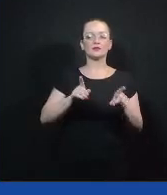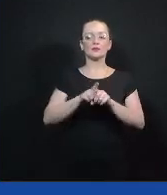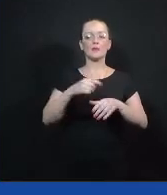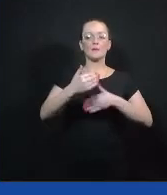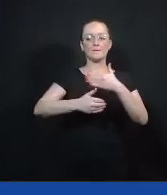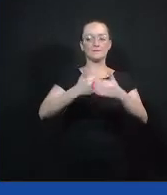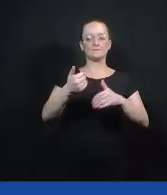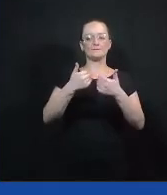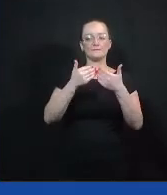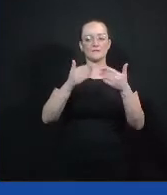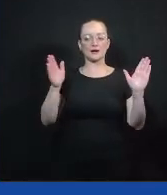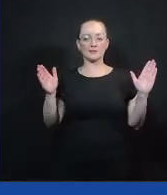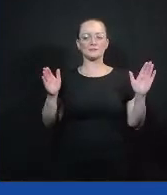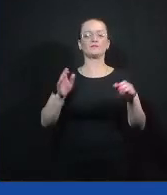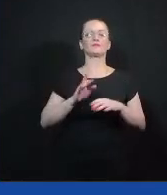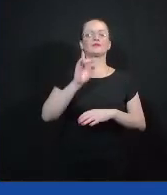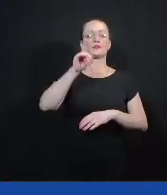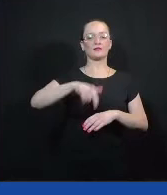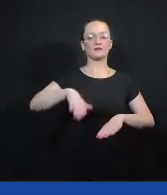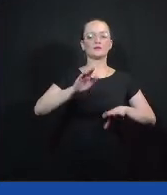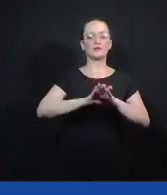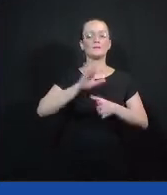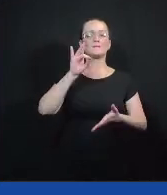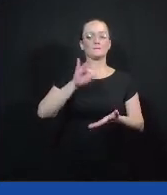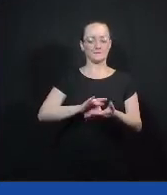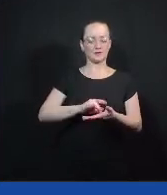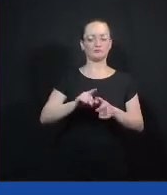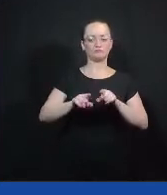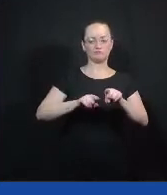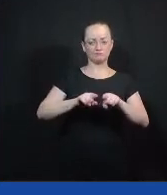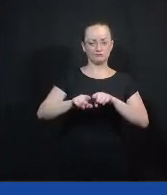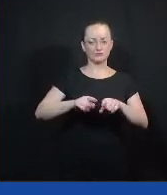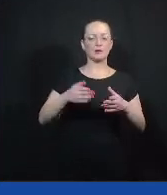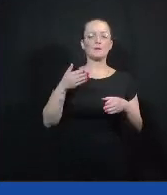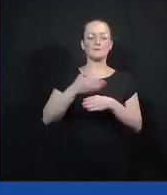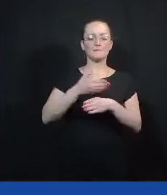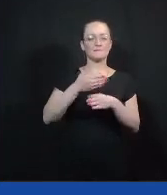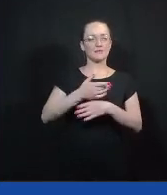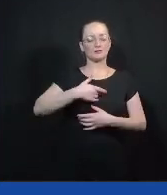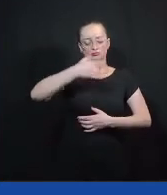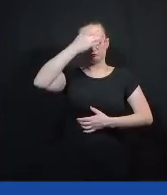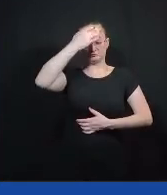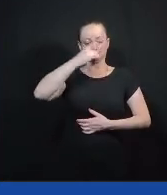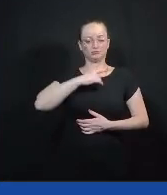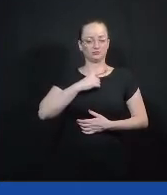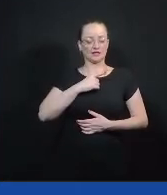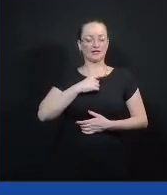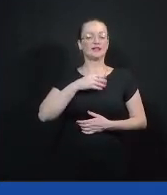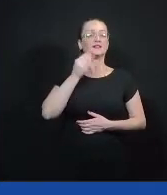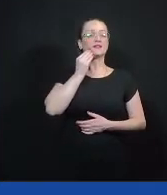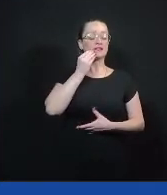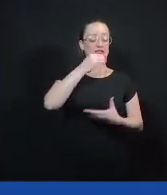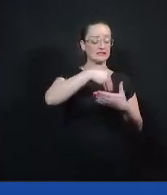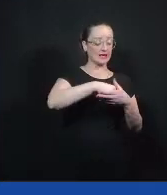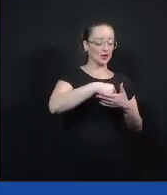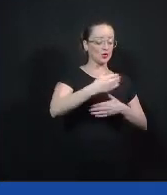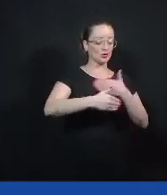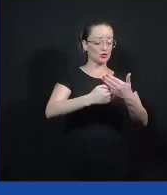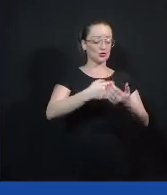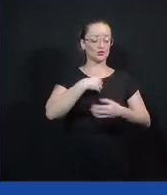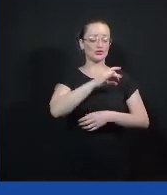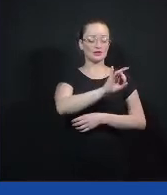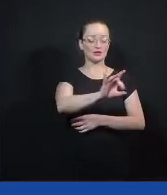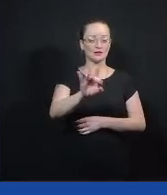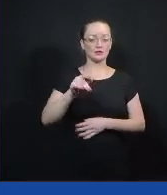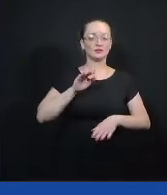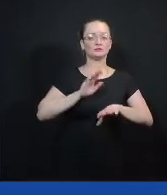mais aberto, que ele seja de fato competitivo, participando com consciência, buscando, dentro das condições de cada um,